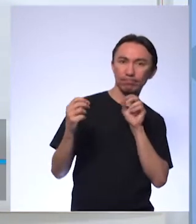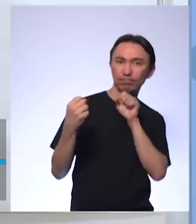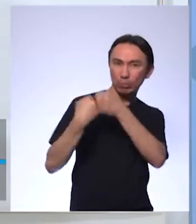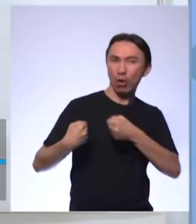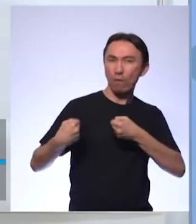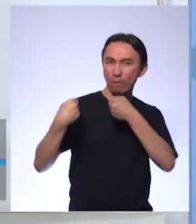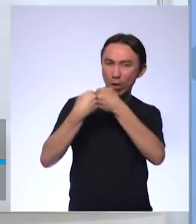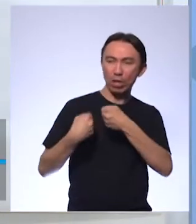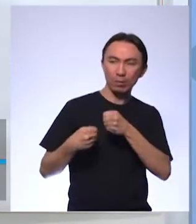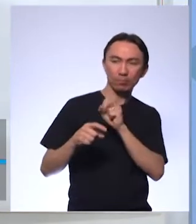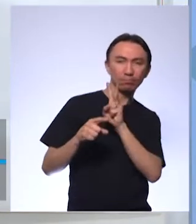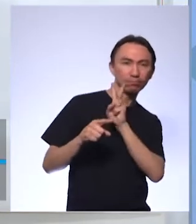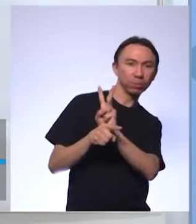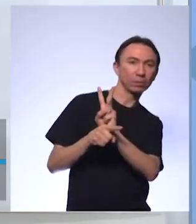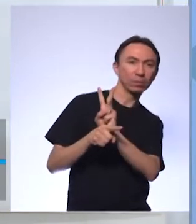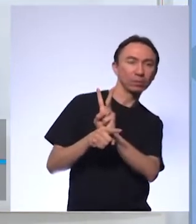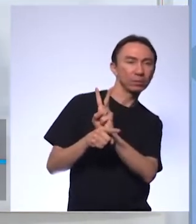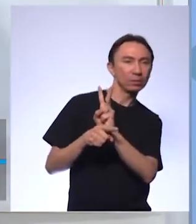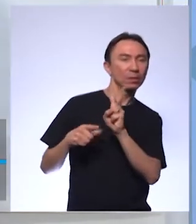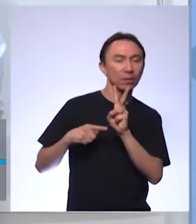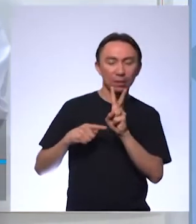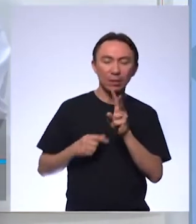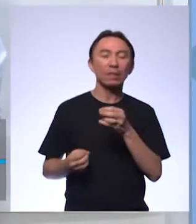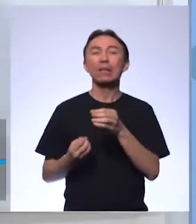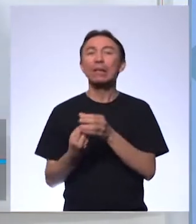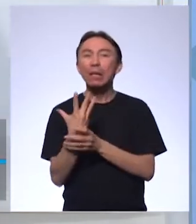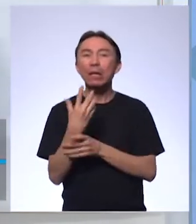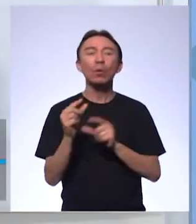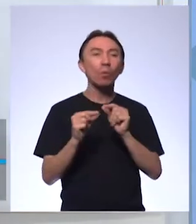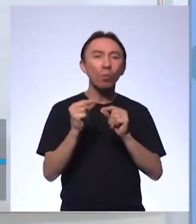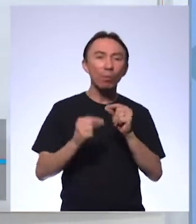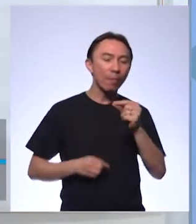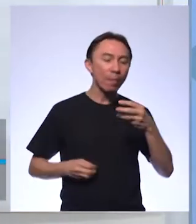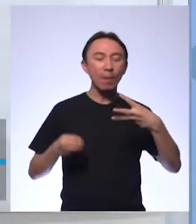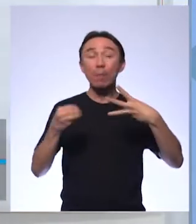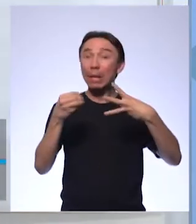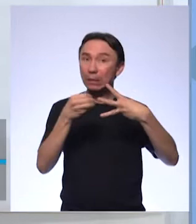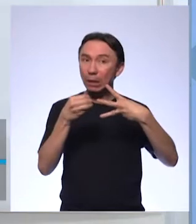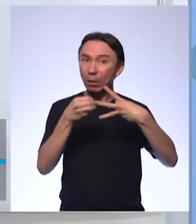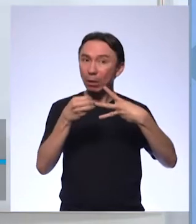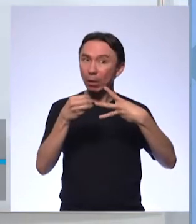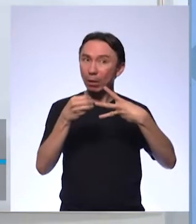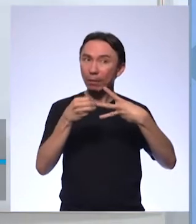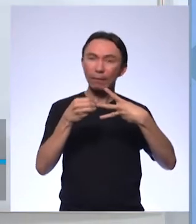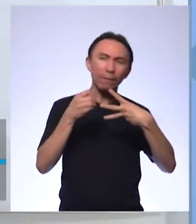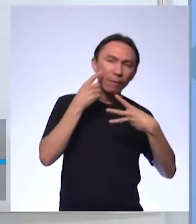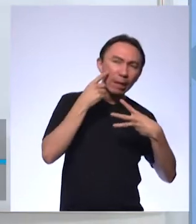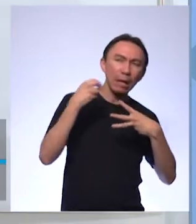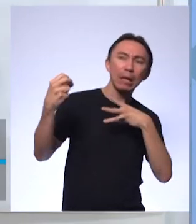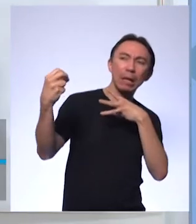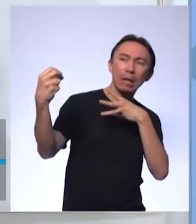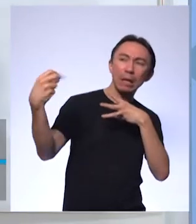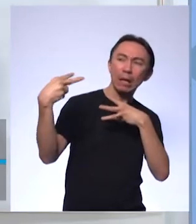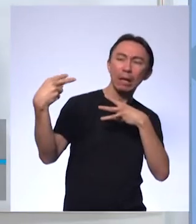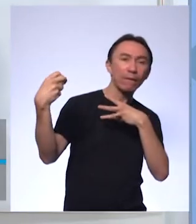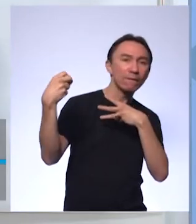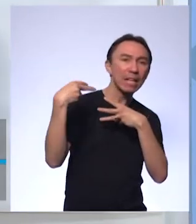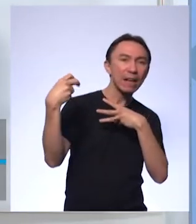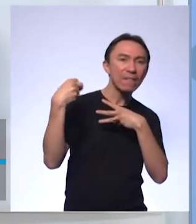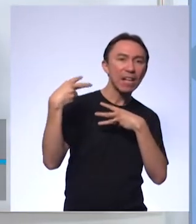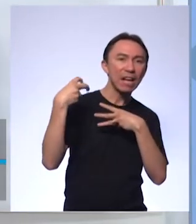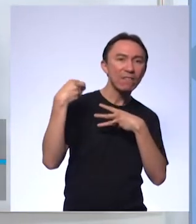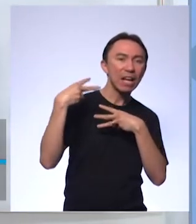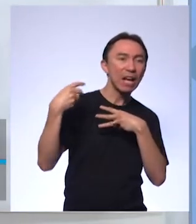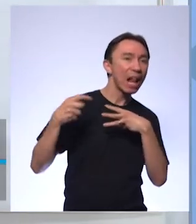vai criar anticorpos. Então eu vou ter uma célula que vai identificar qual é o vírus que está atacando e